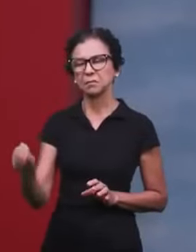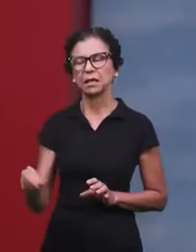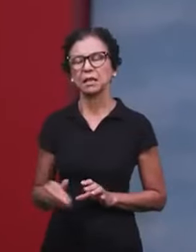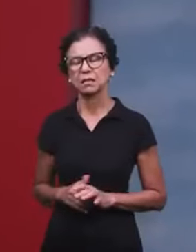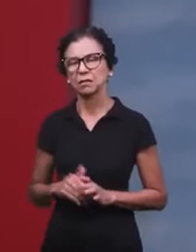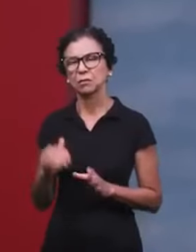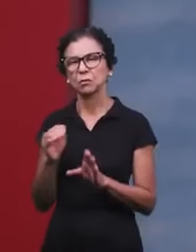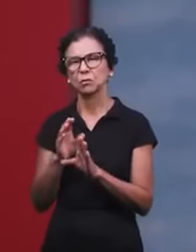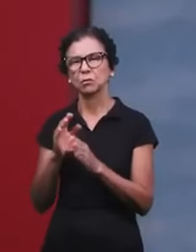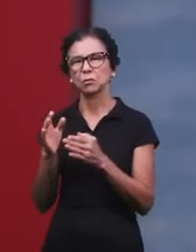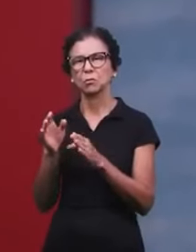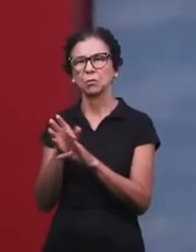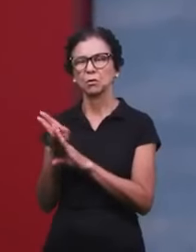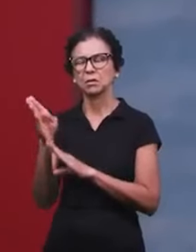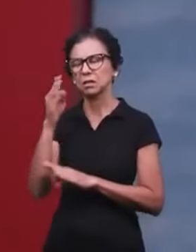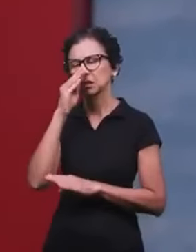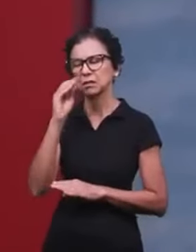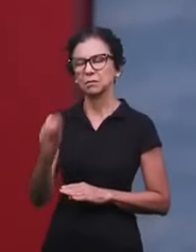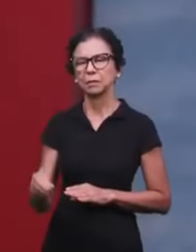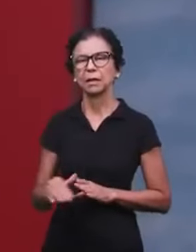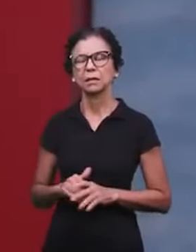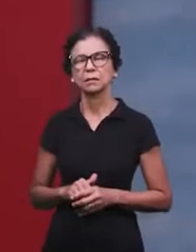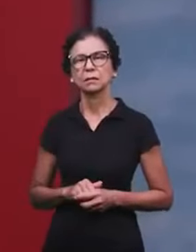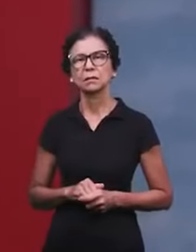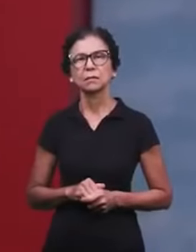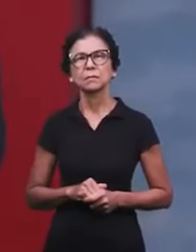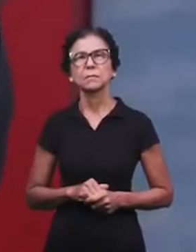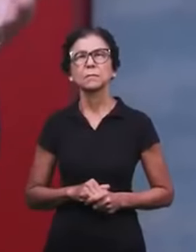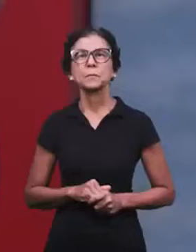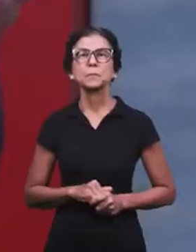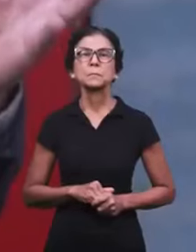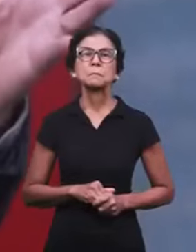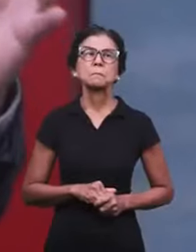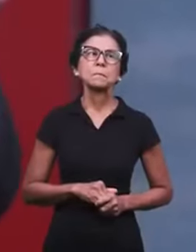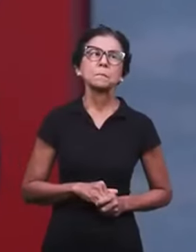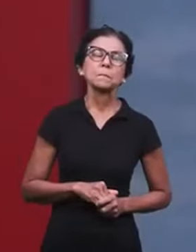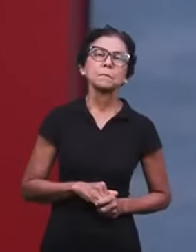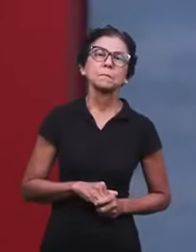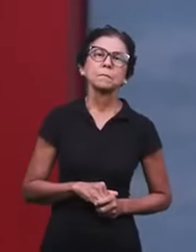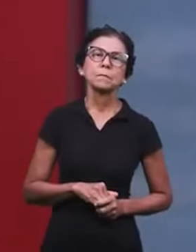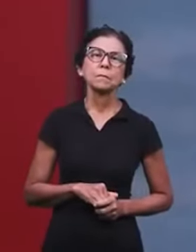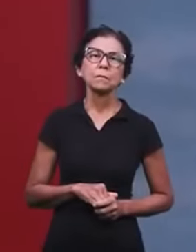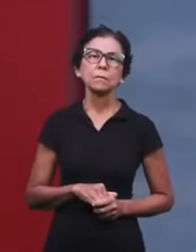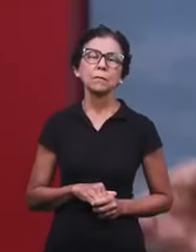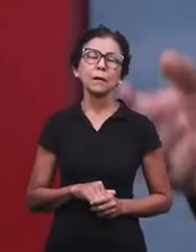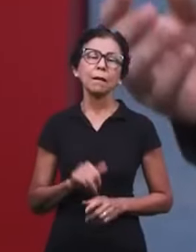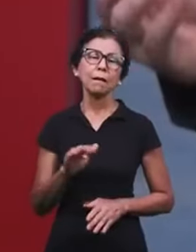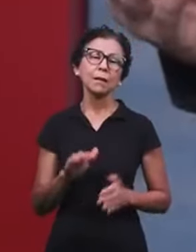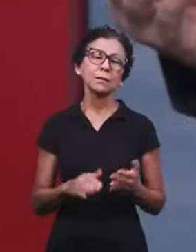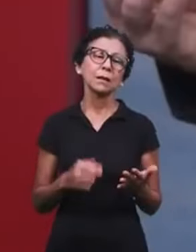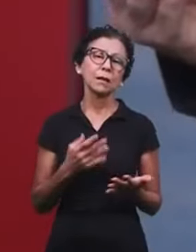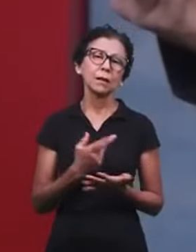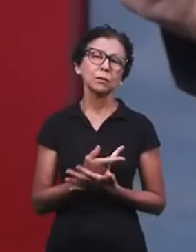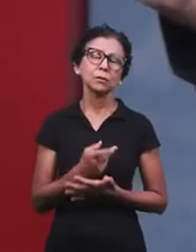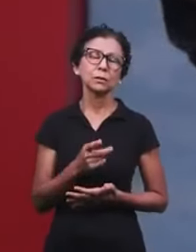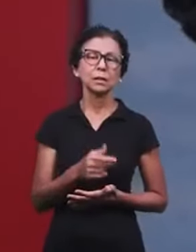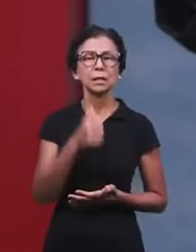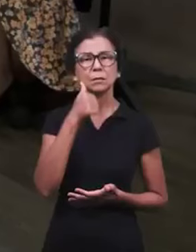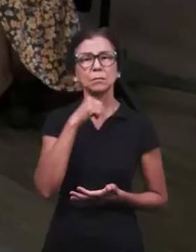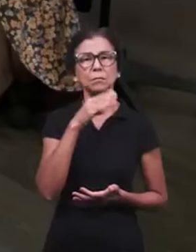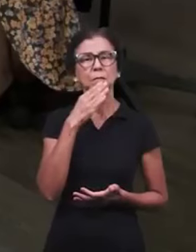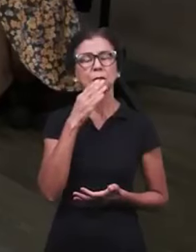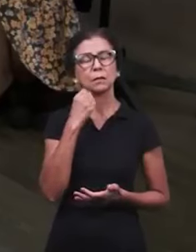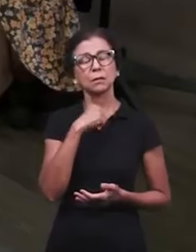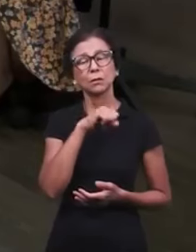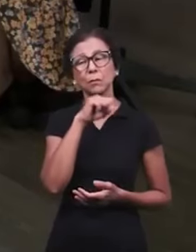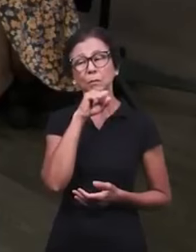um responsável que não é aquilo que deveria ser pode acontecer mas não é regra não tem como ser que eventualmente não é uma